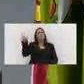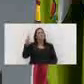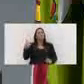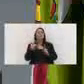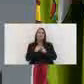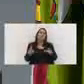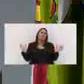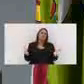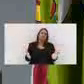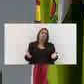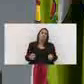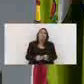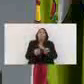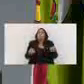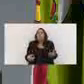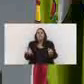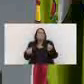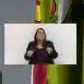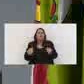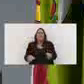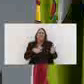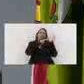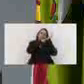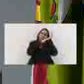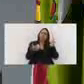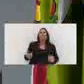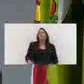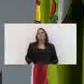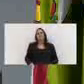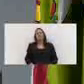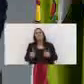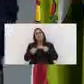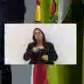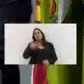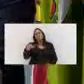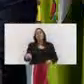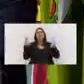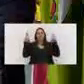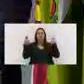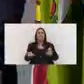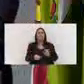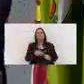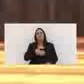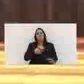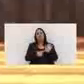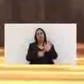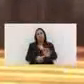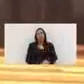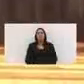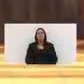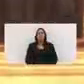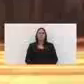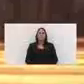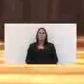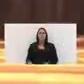Mas Arlindo, eu não ia conseguir dormir mais uma noite sem falar sobre esse assunto. Então eu gostaria que colocasse esse vídeo e faz favor. Ao